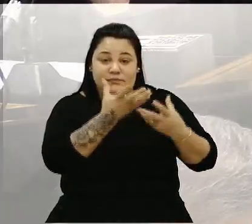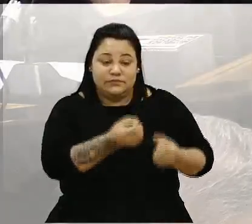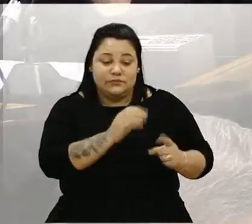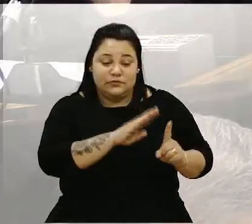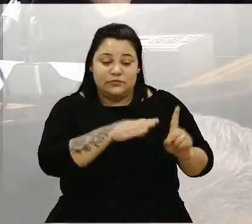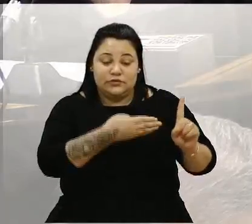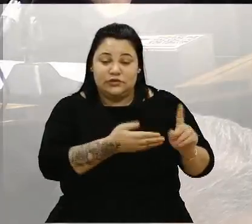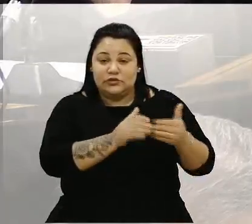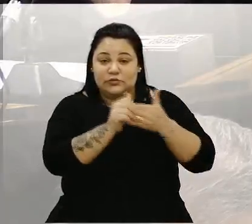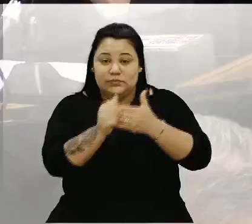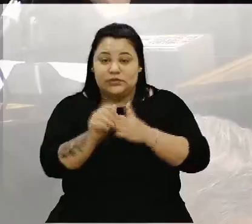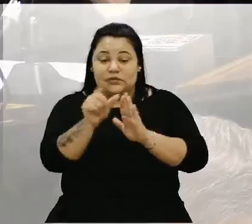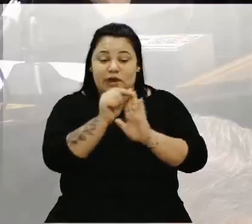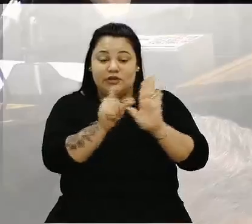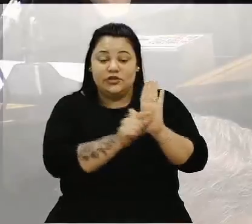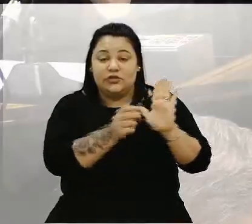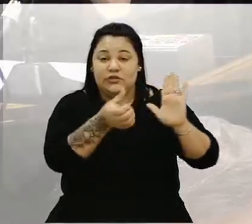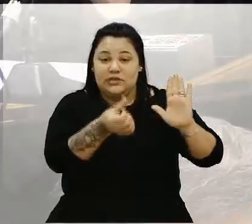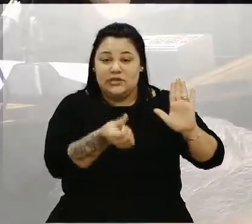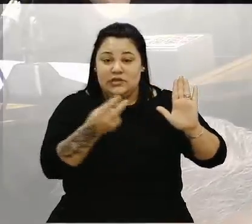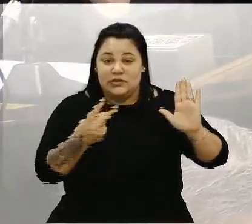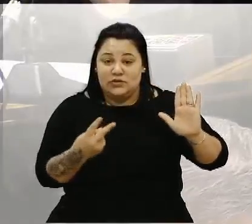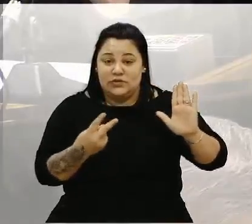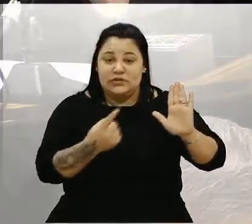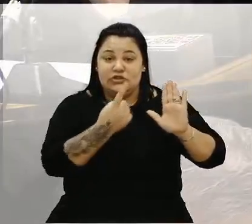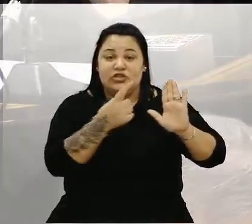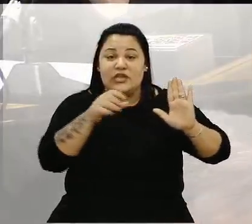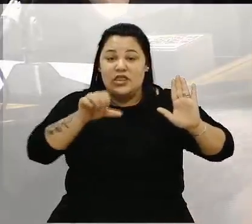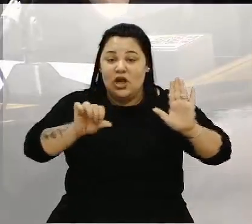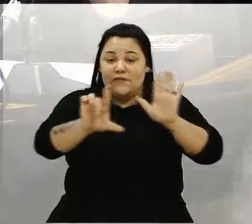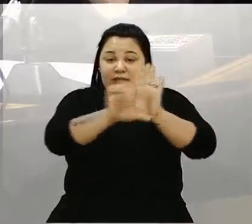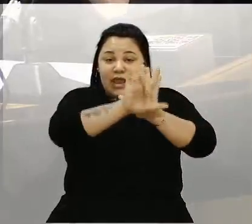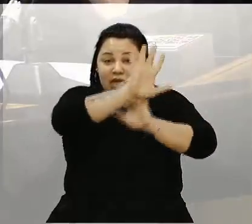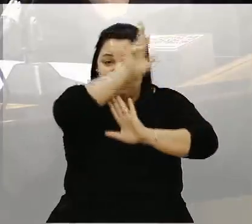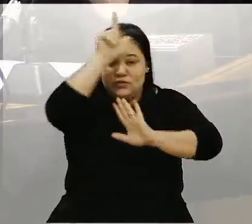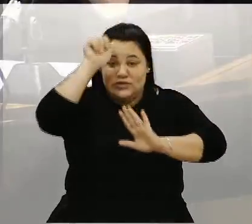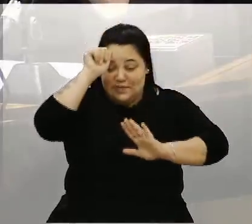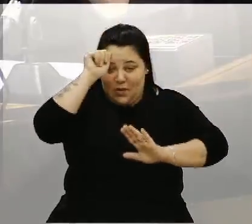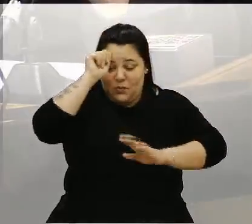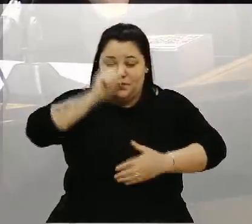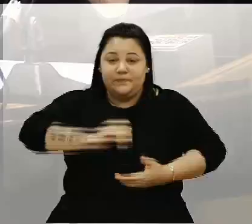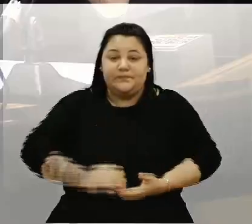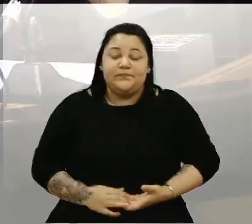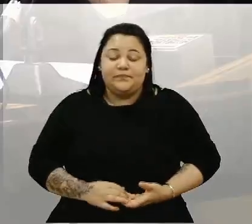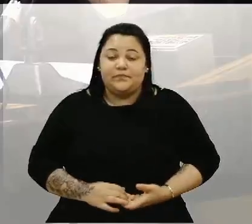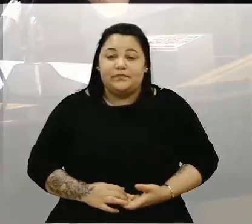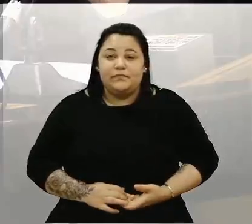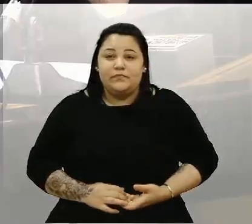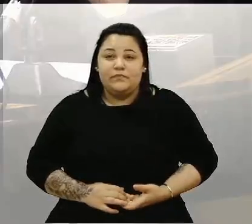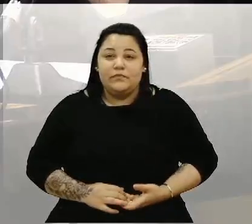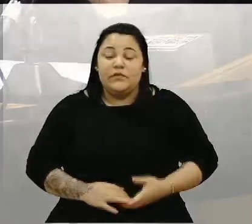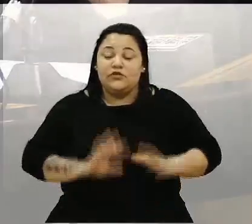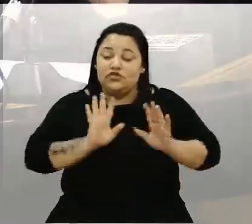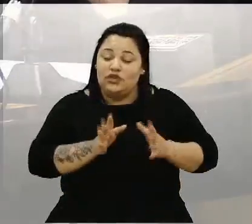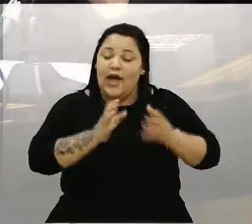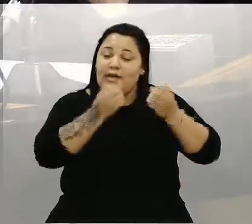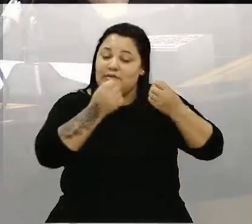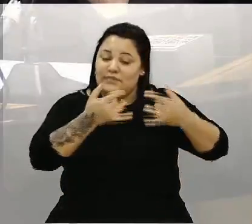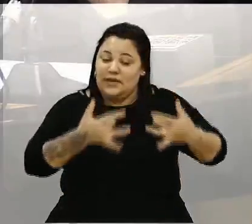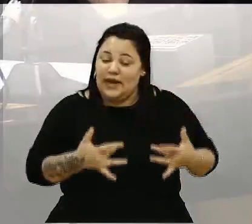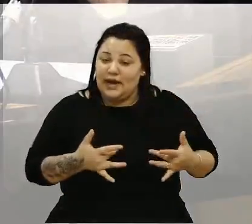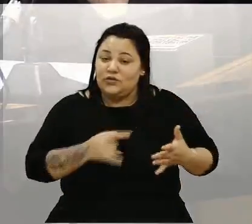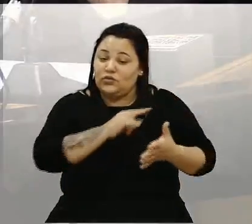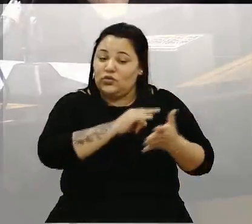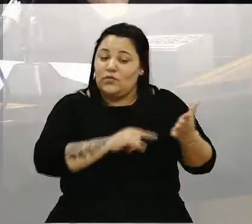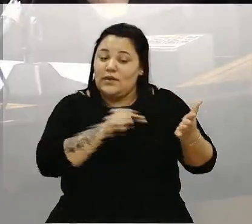artigo 62, 19 da Lei Orgânica do Município. Face ao exposto,